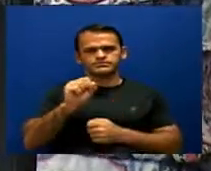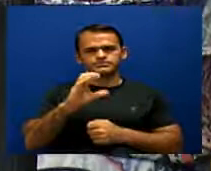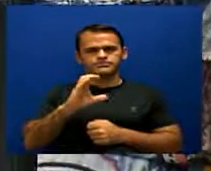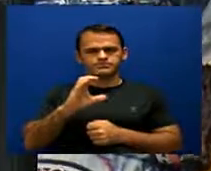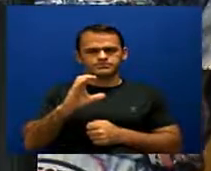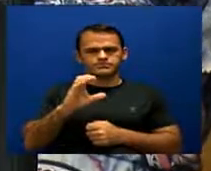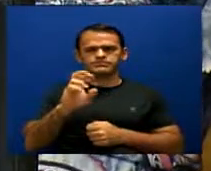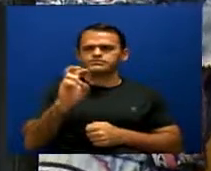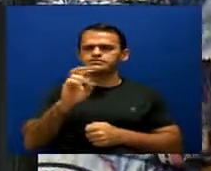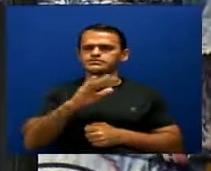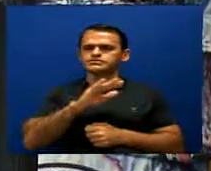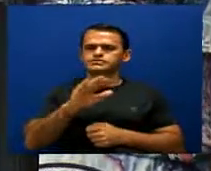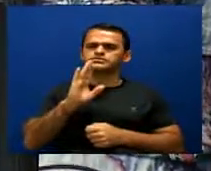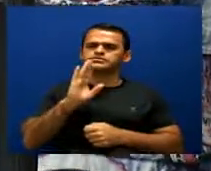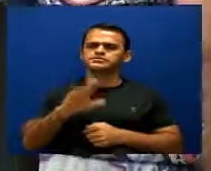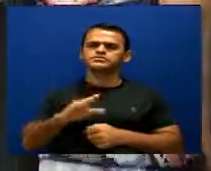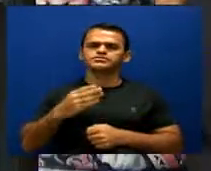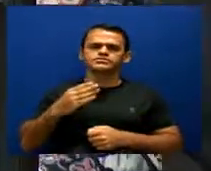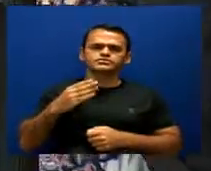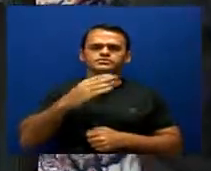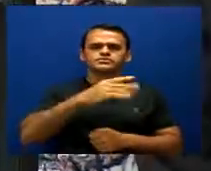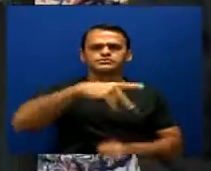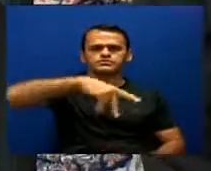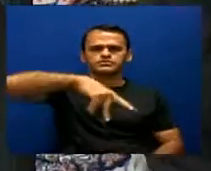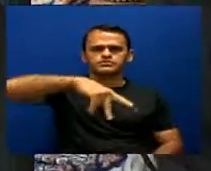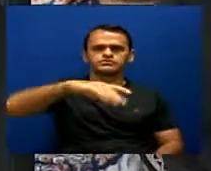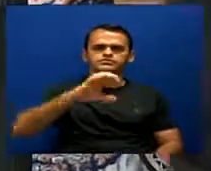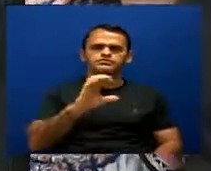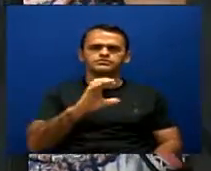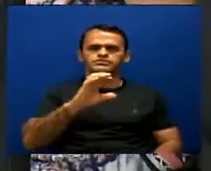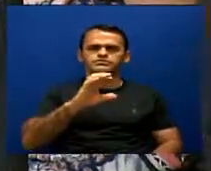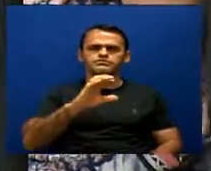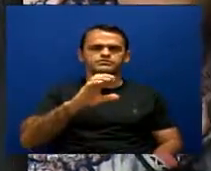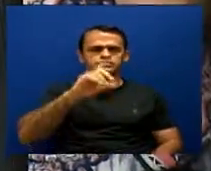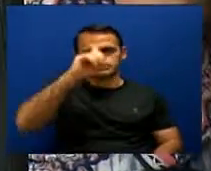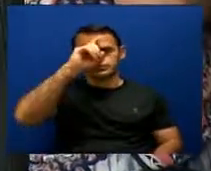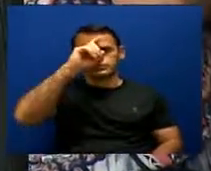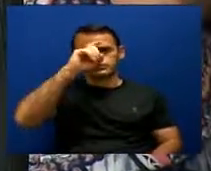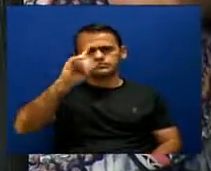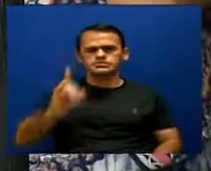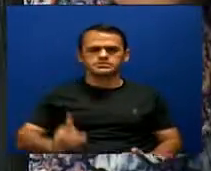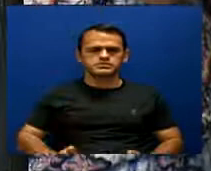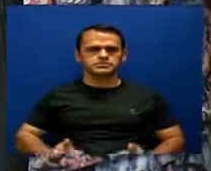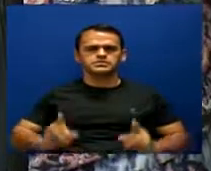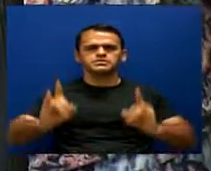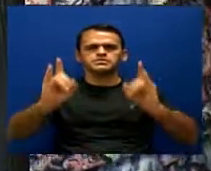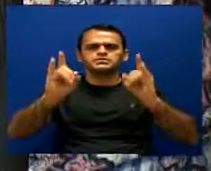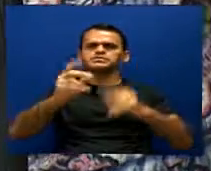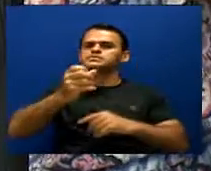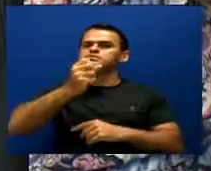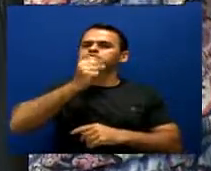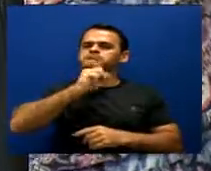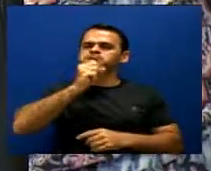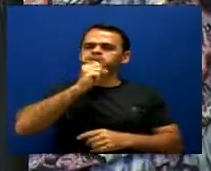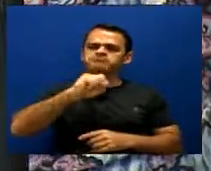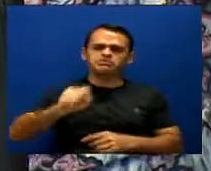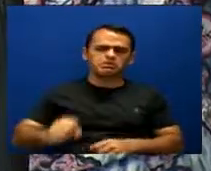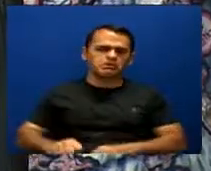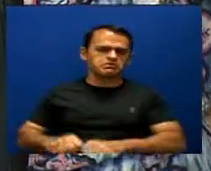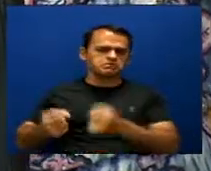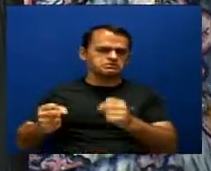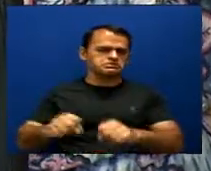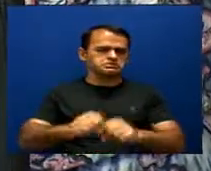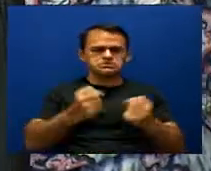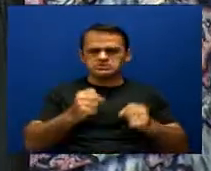às 5:30 da tarde, eu estive na Policlínica de Sorocaba, que também um prédio antigo que está sucateado também,